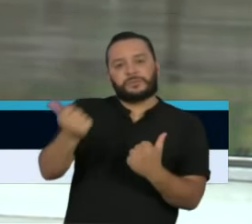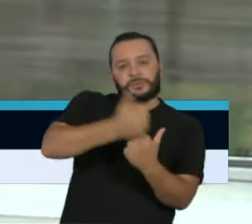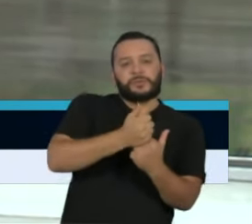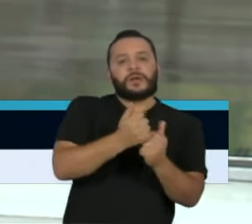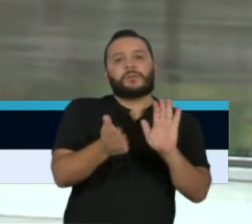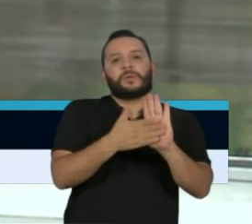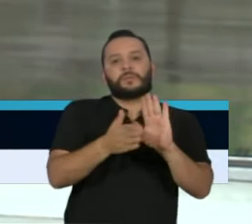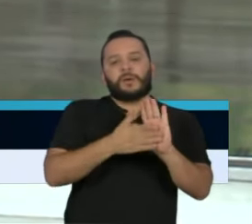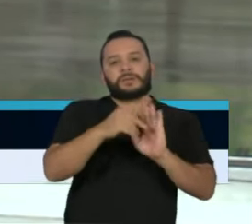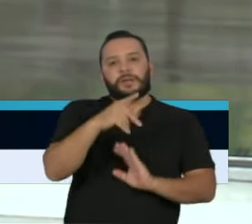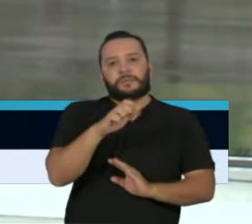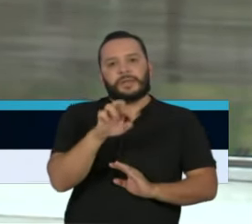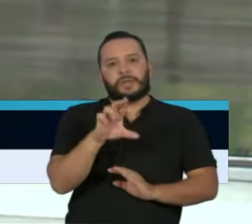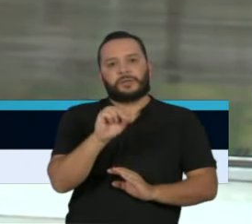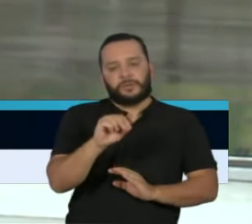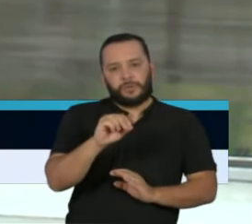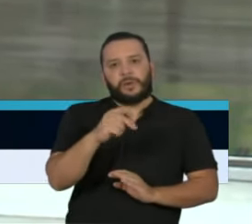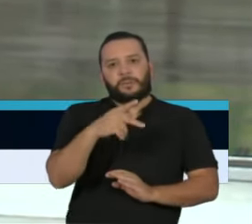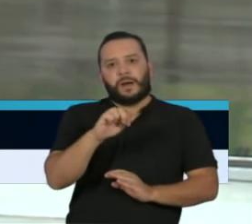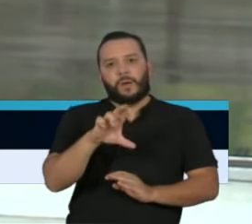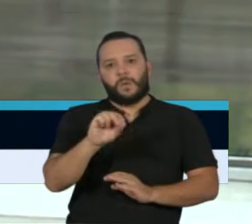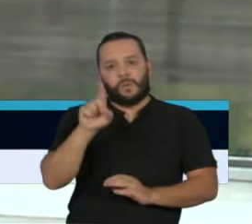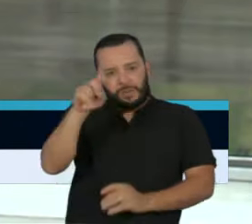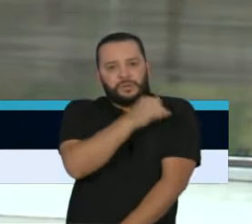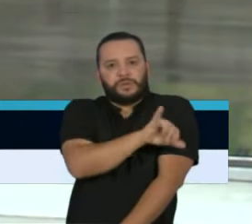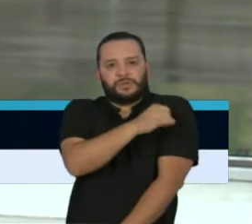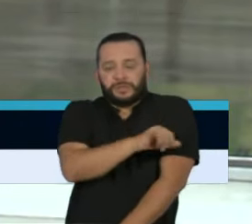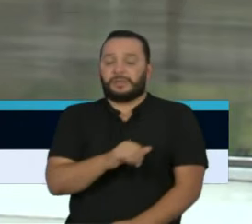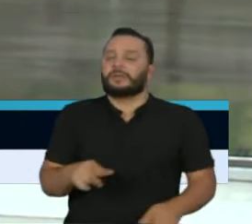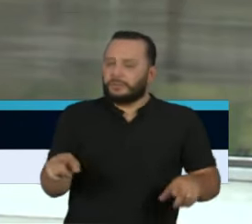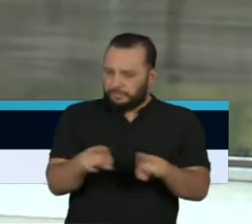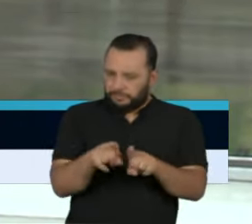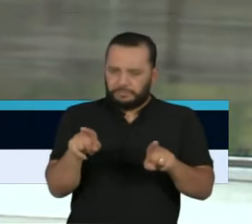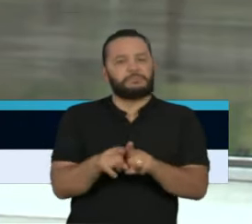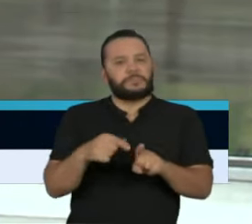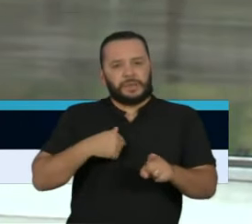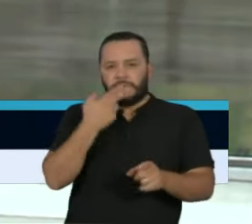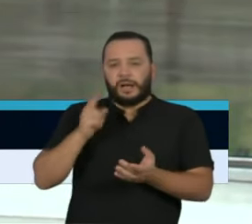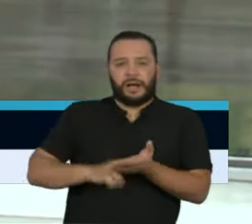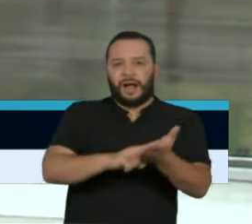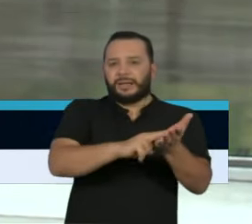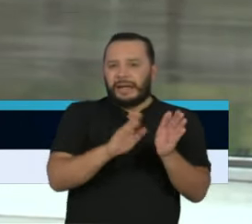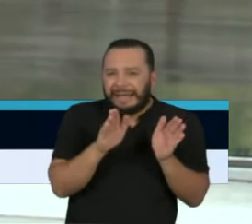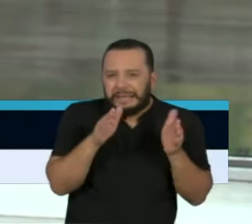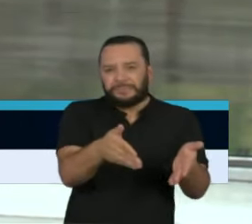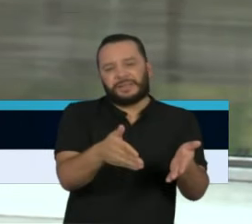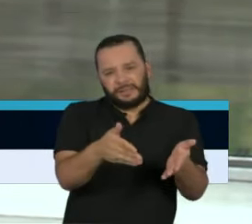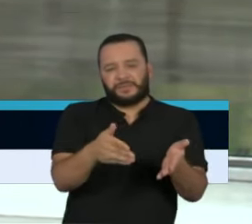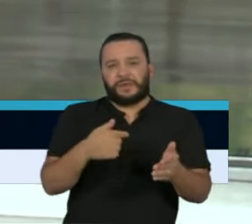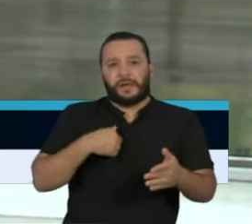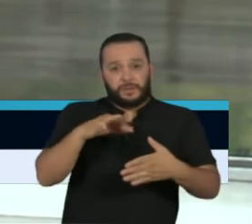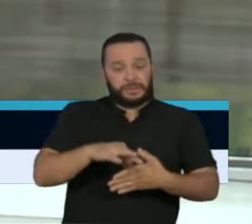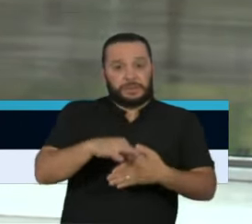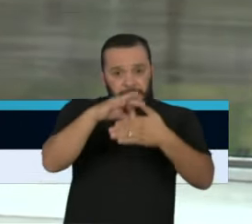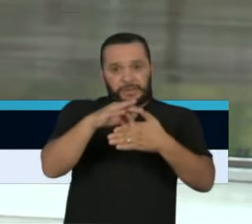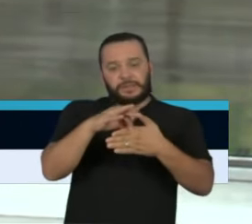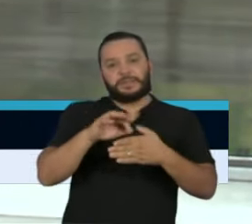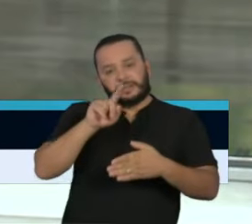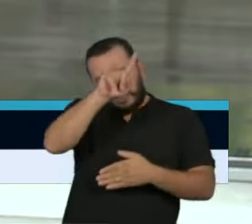deputado Pedro Paulo, do Rio de Janeiro. Estamos também encaminhando uma carta específica aos líderes no